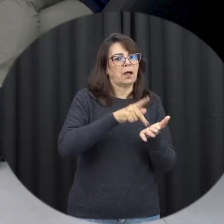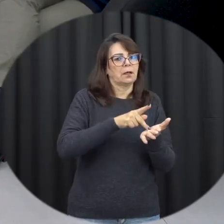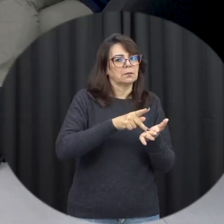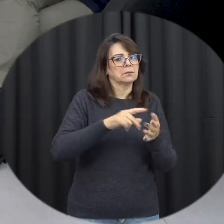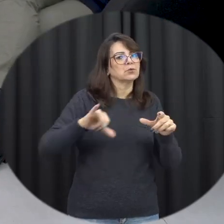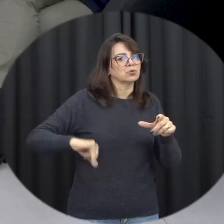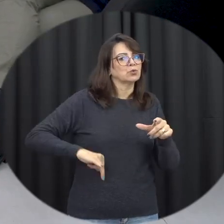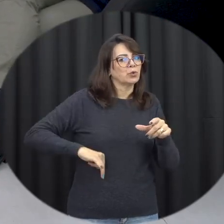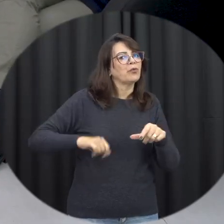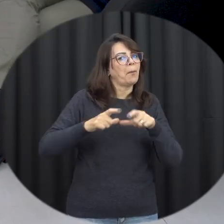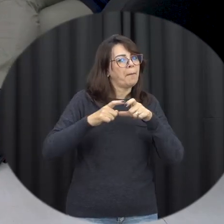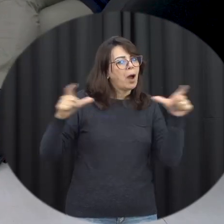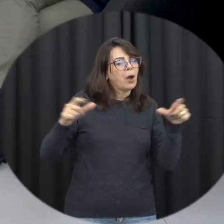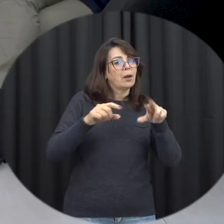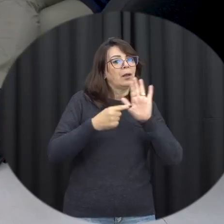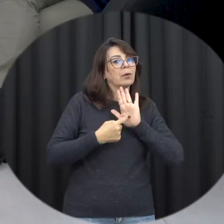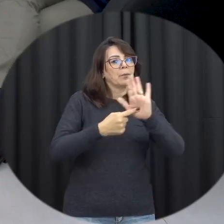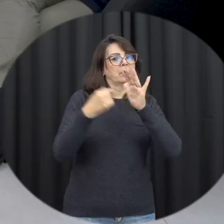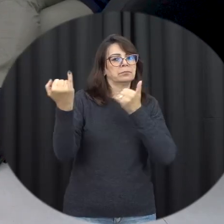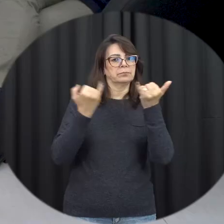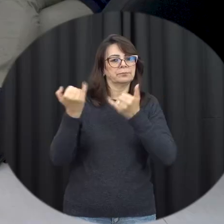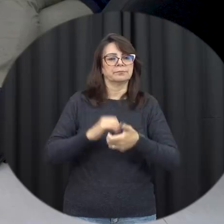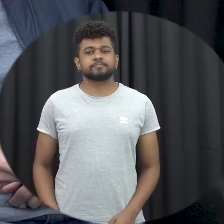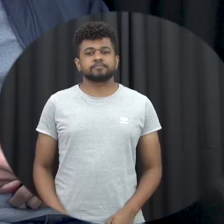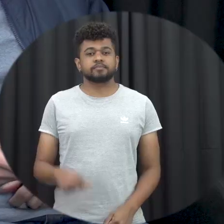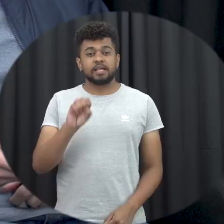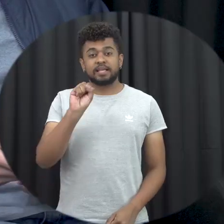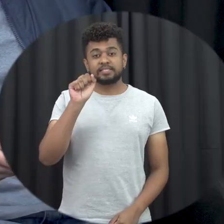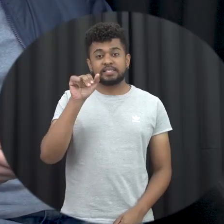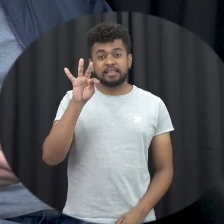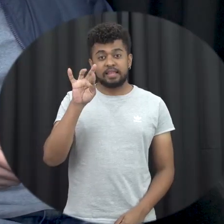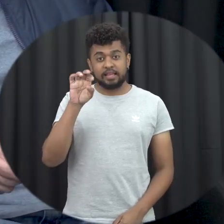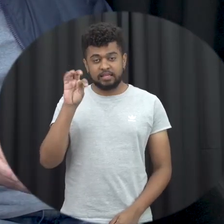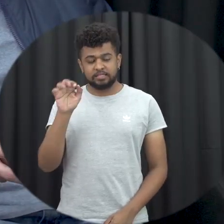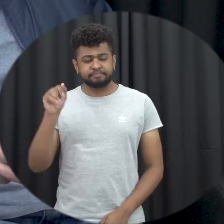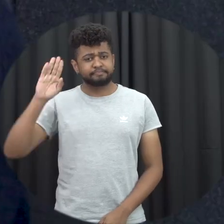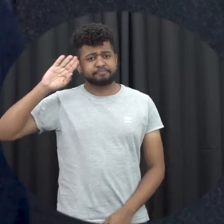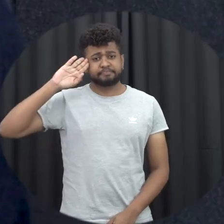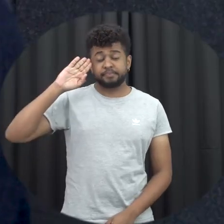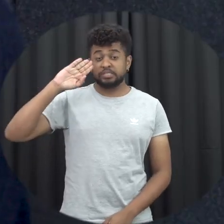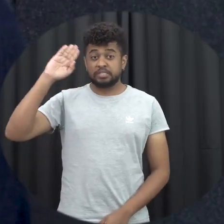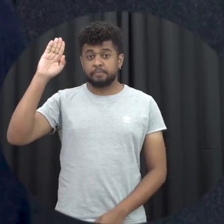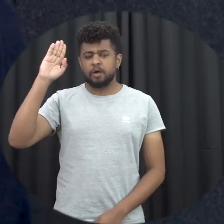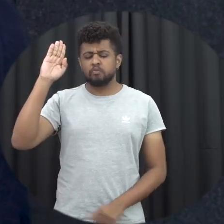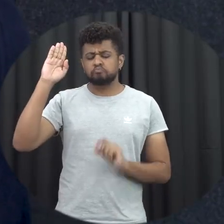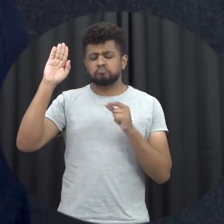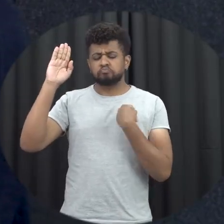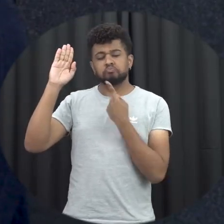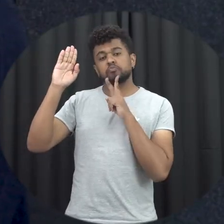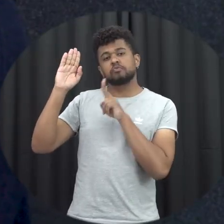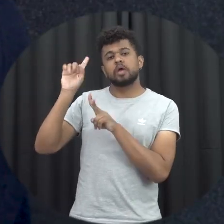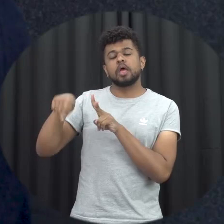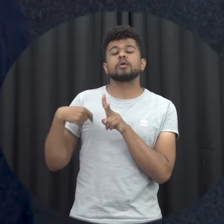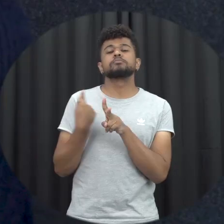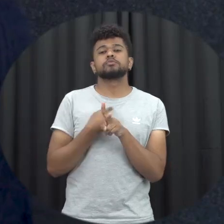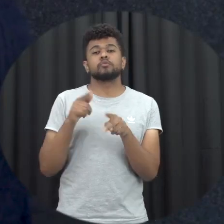ter sofrido mais, e isso que mostram os dados, né? Mas o sanitarista ganhou destaque principalmente, e o que a gente